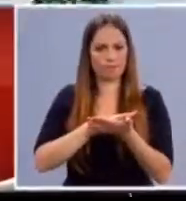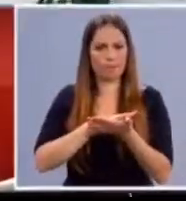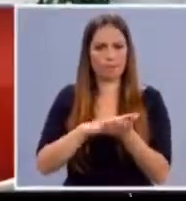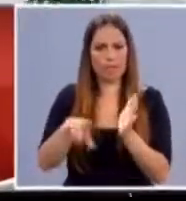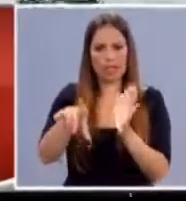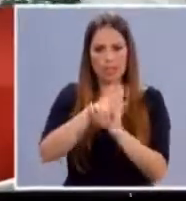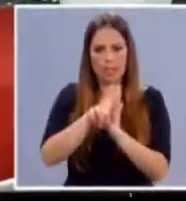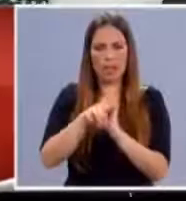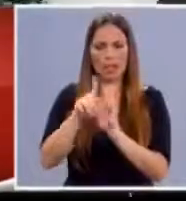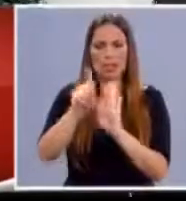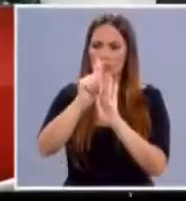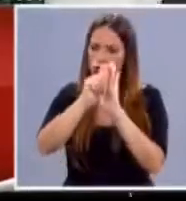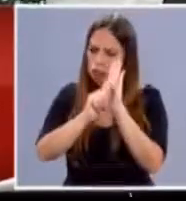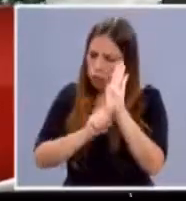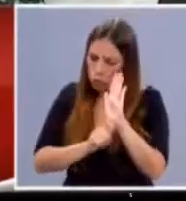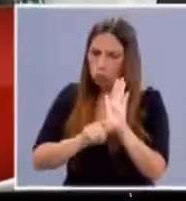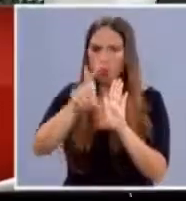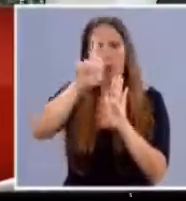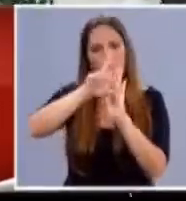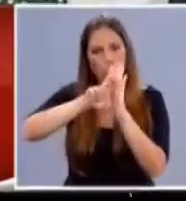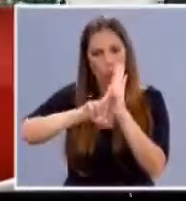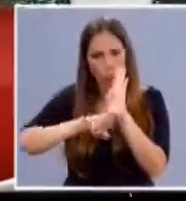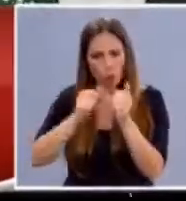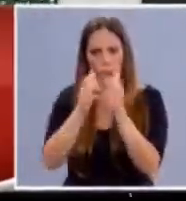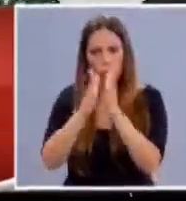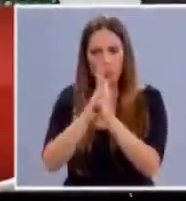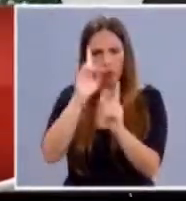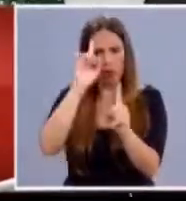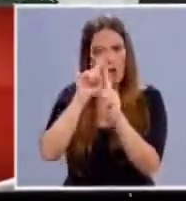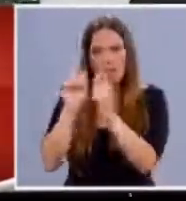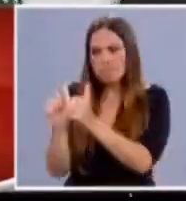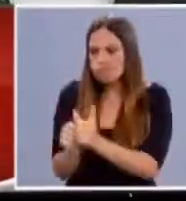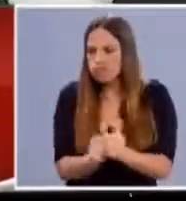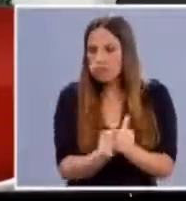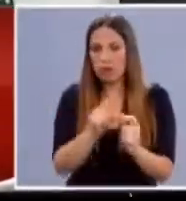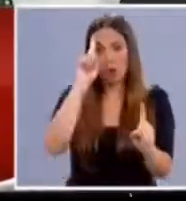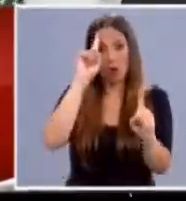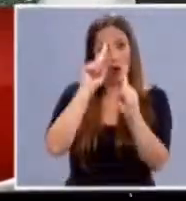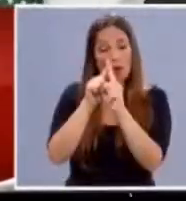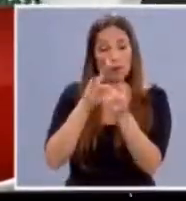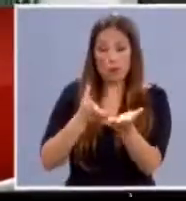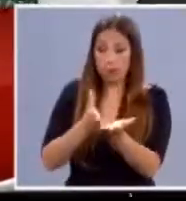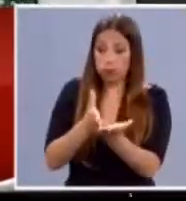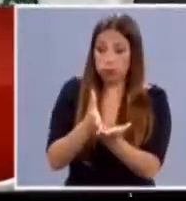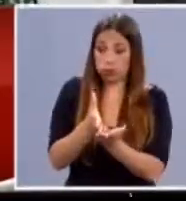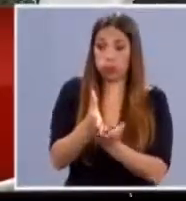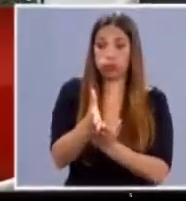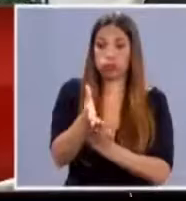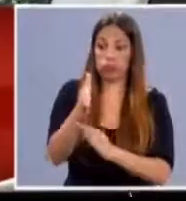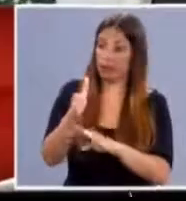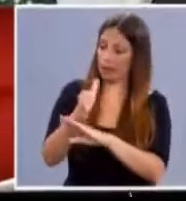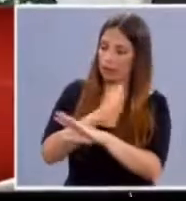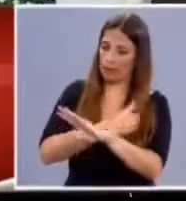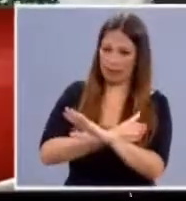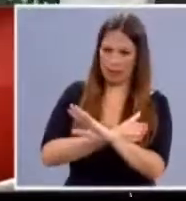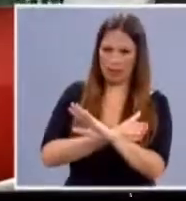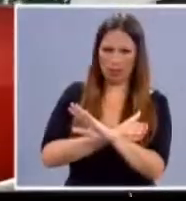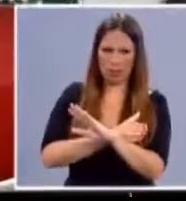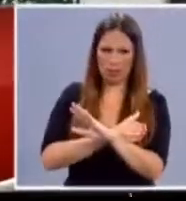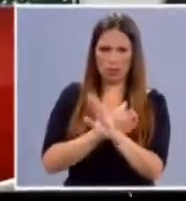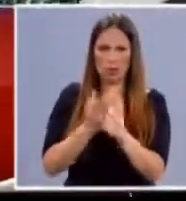os nossos estatutos e os nossos regulamentos, para dar cumprimento àquilo que foi a solicitação de mais